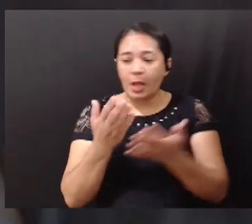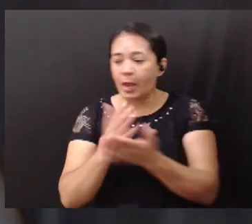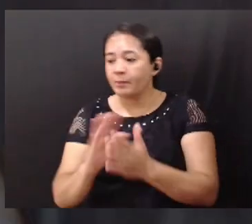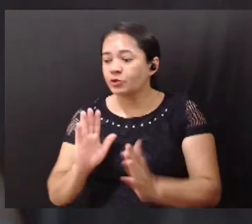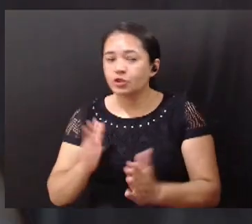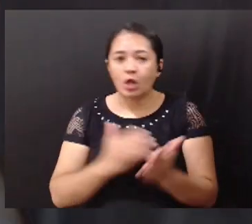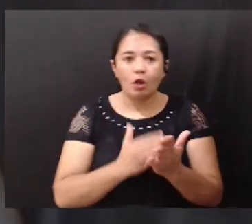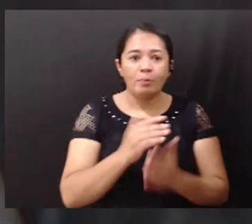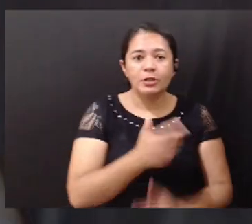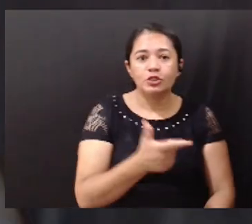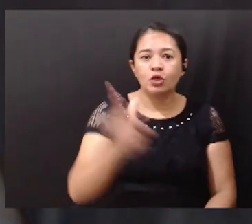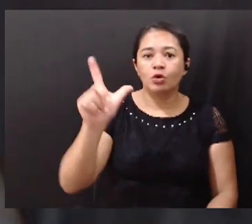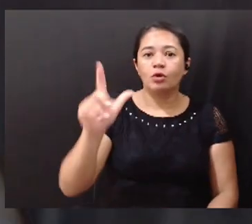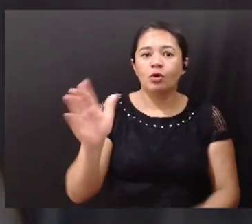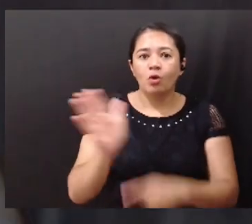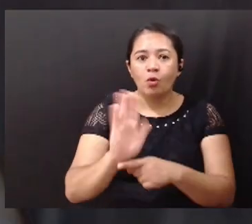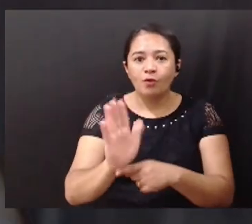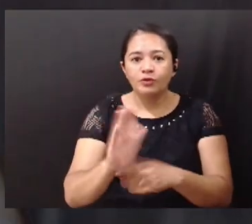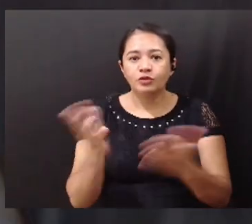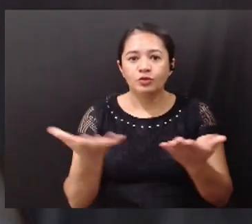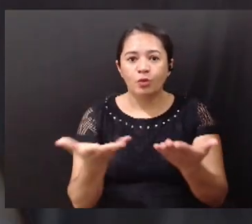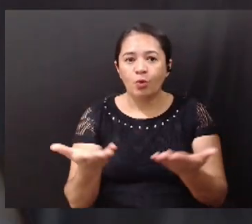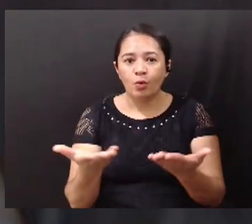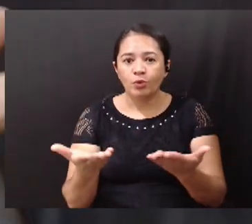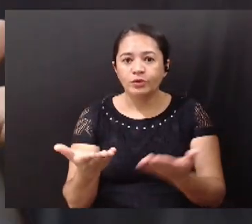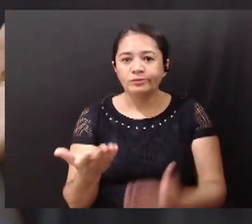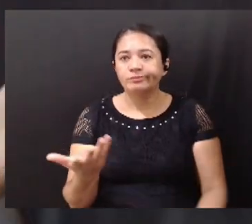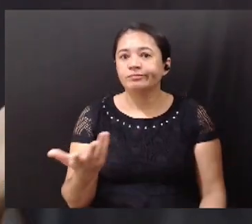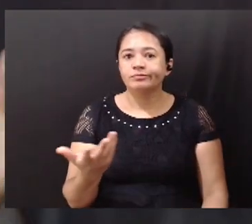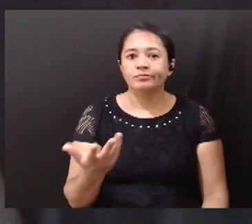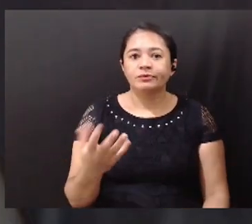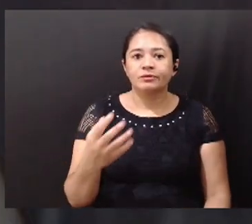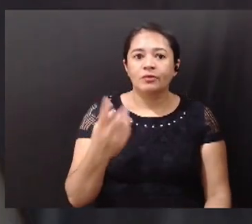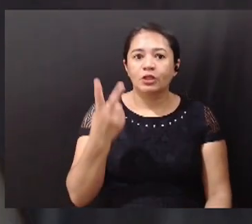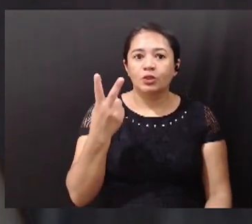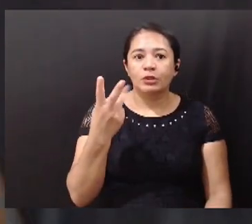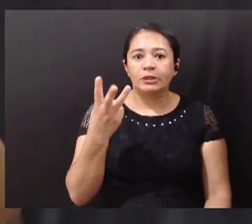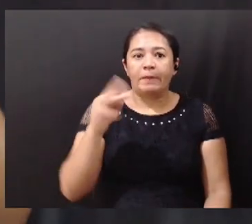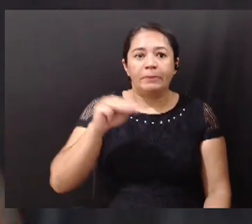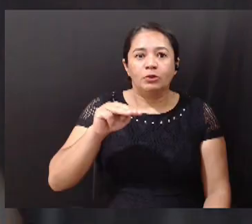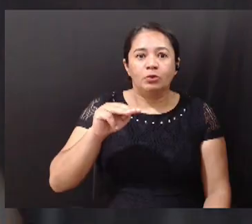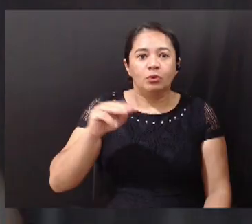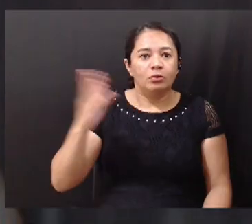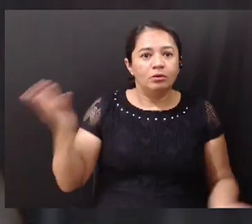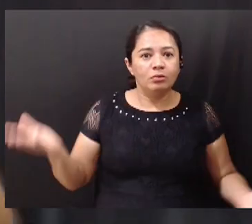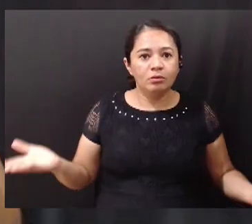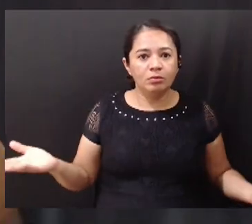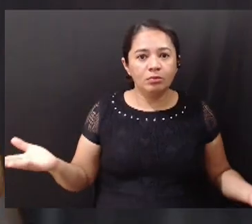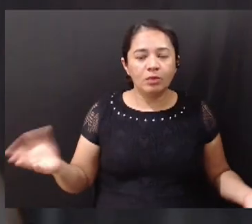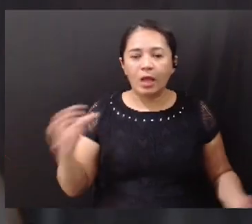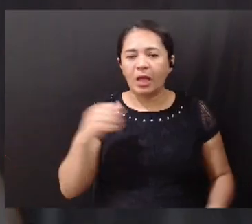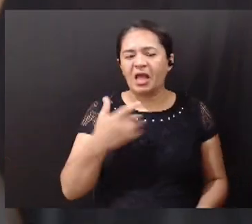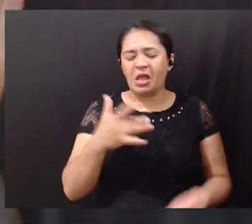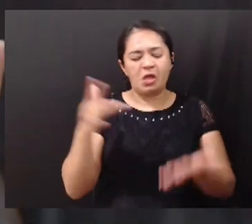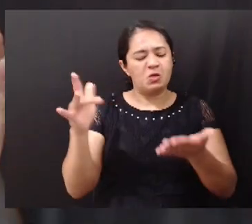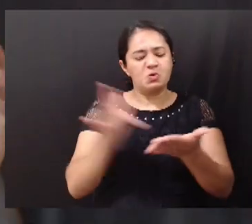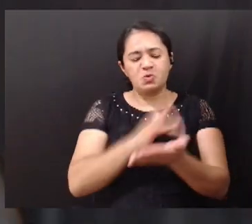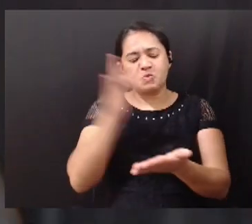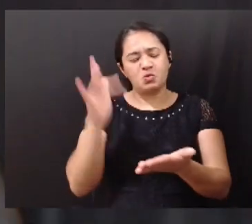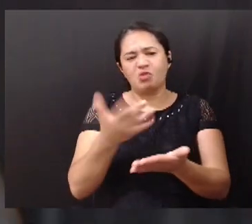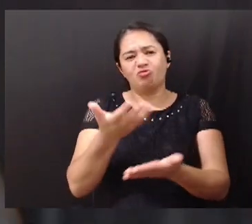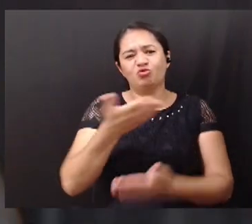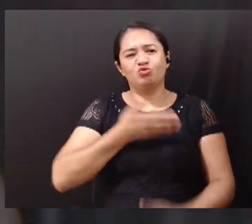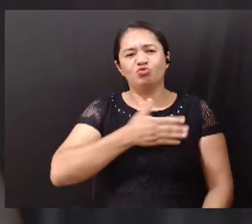hoje, para eles viralizarem, eles têm aí uma duração de 2, 3 minutos no máximo. E eu não gostei dos primeiros 15 segundos, eu já passo, já